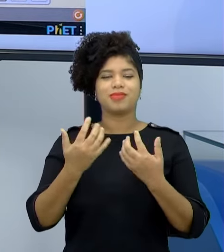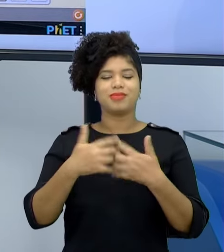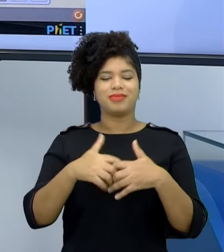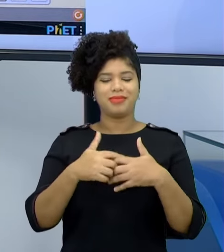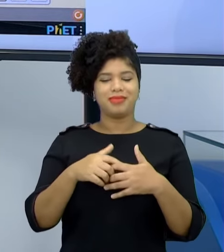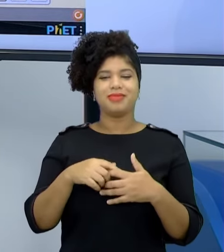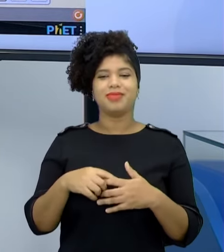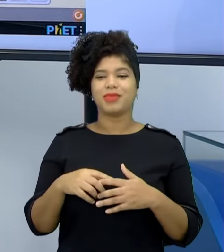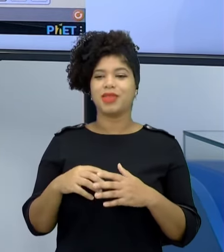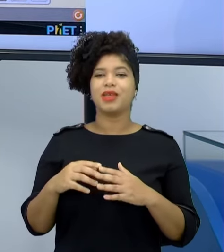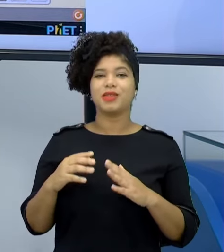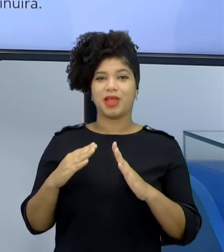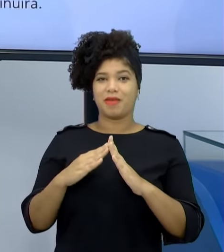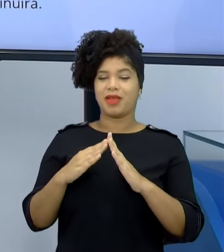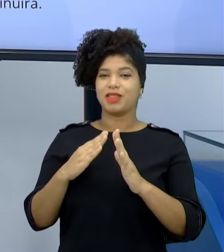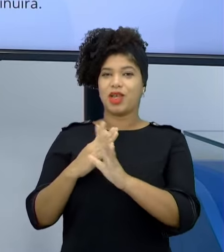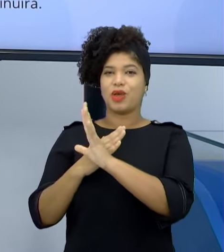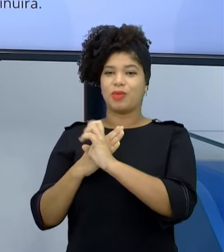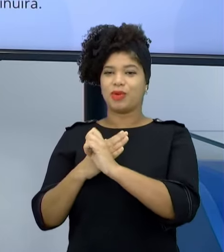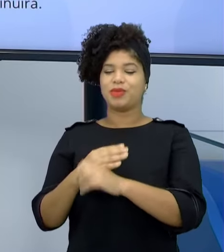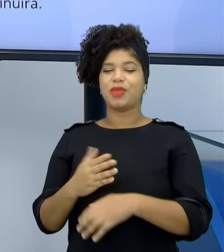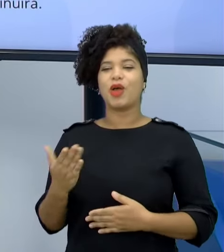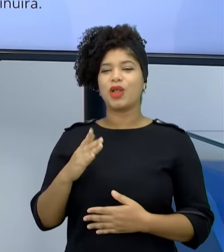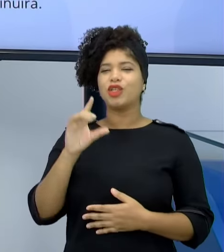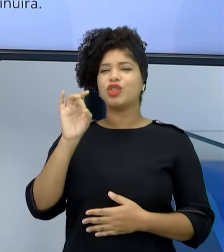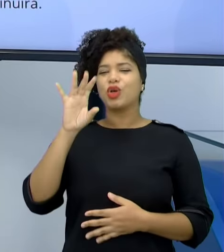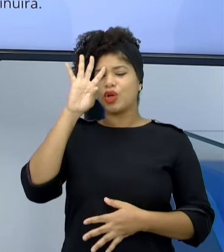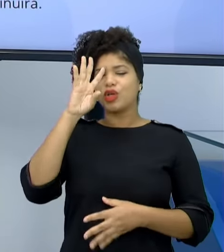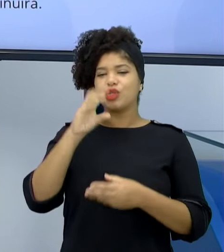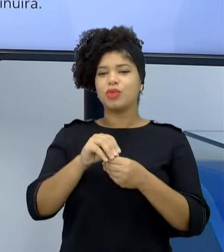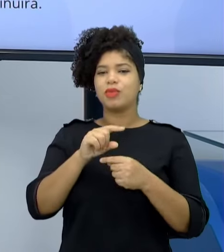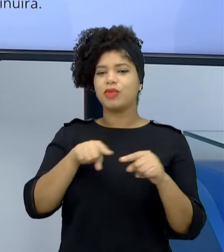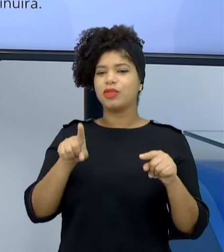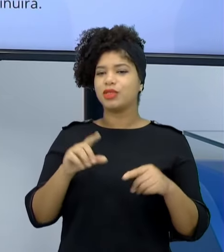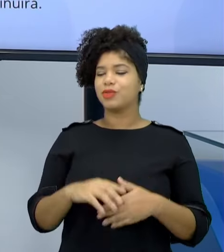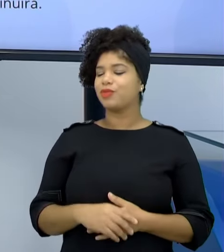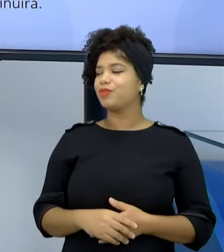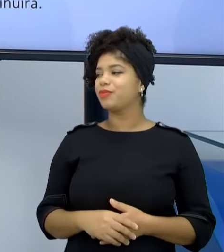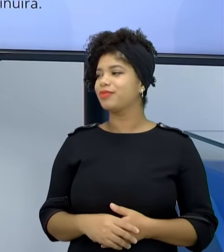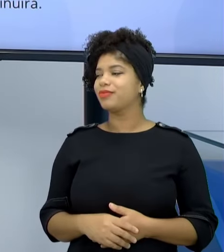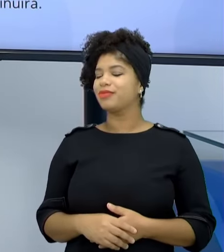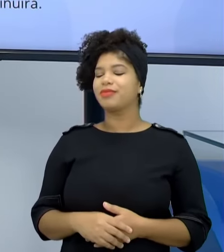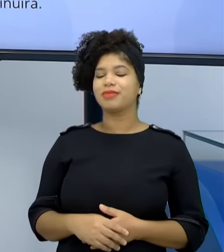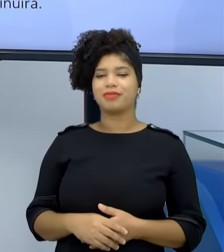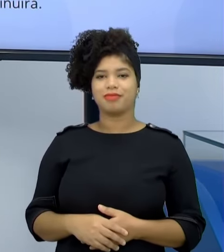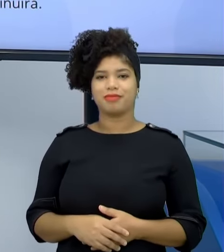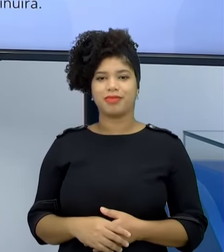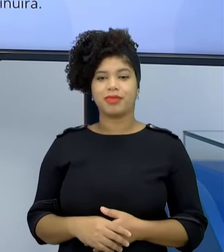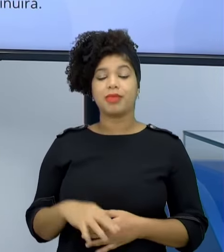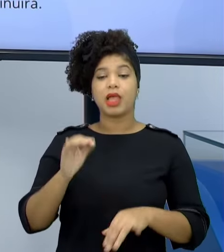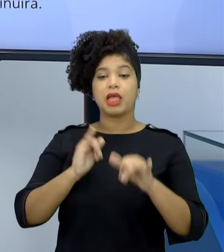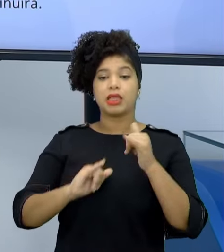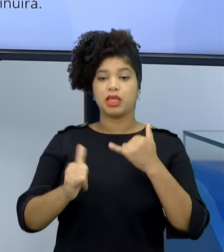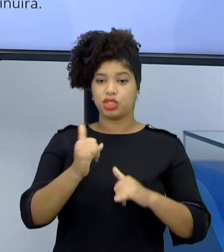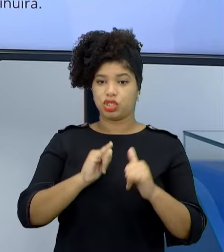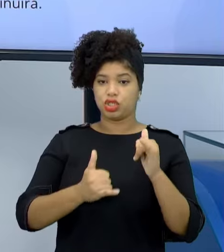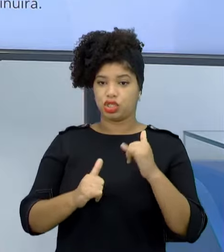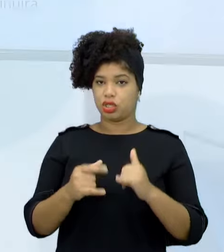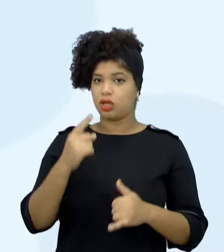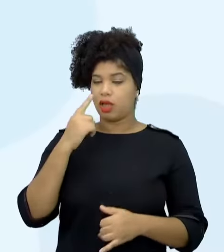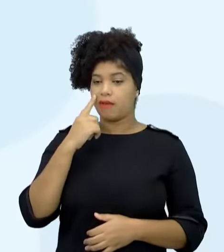célula fotovoltaica. Bom, aí eu tenho um resuminho para você, é o seguinte, os semicondutores, para começar, são aí